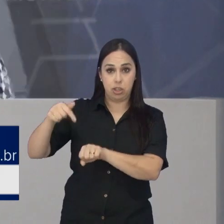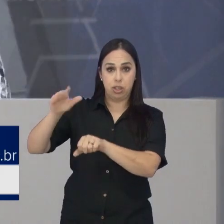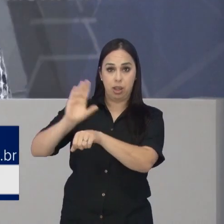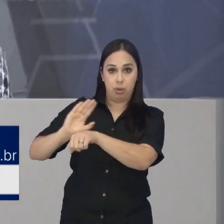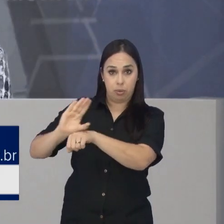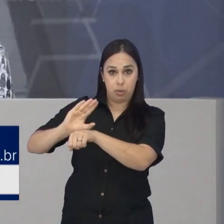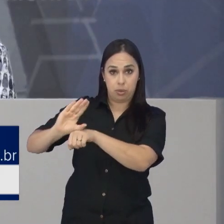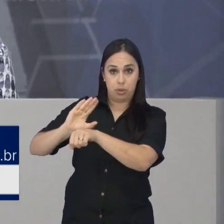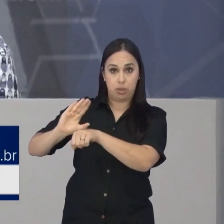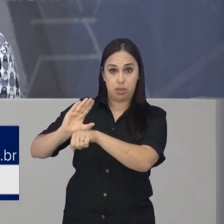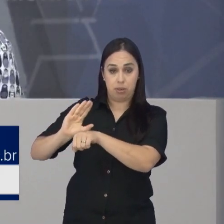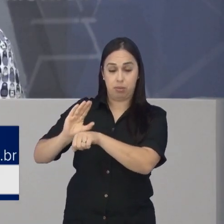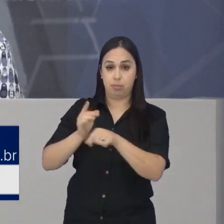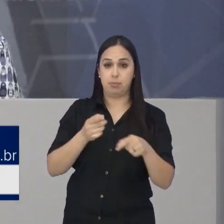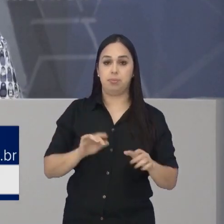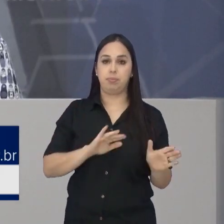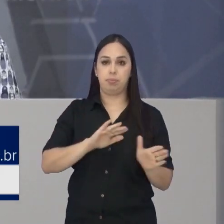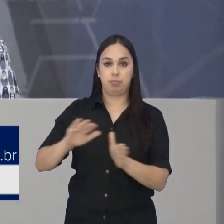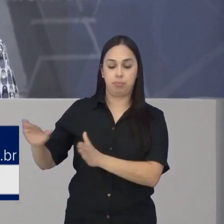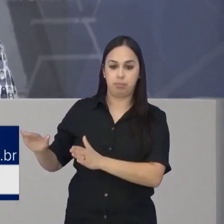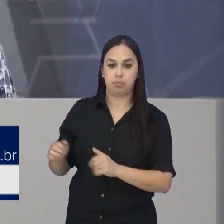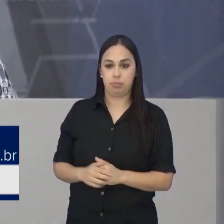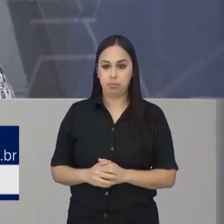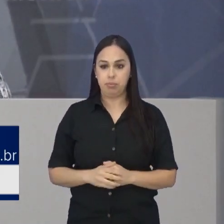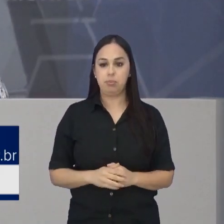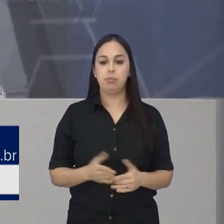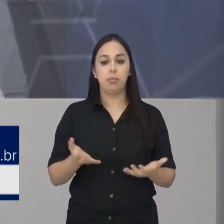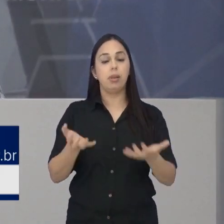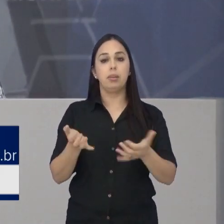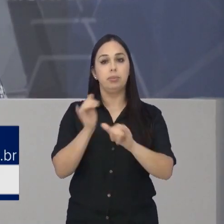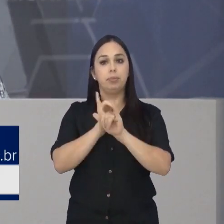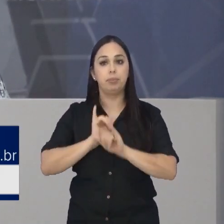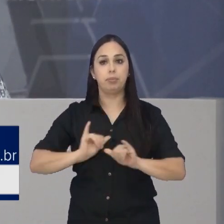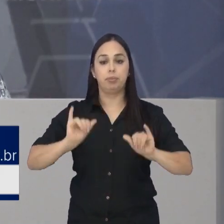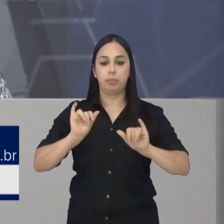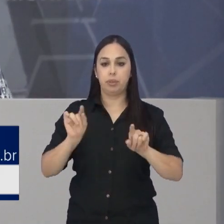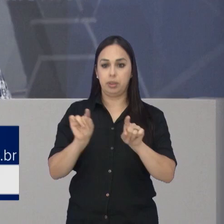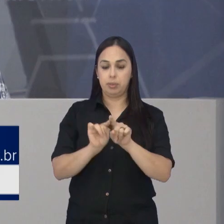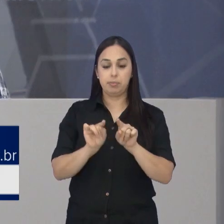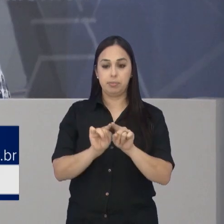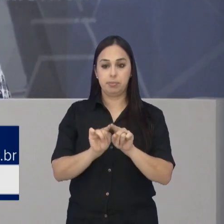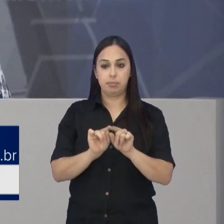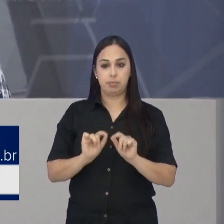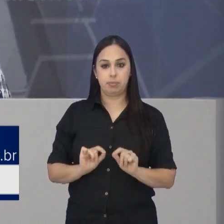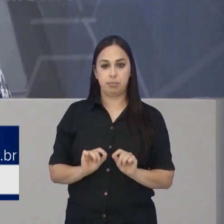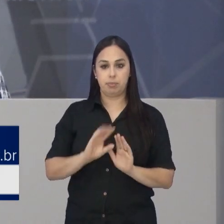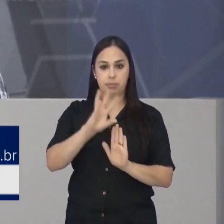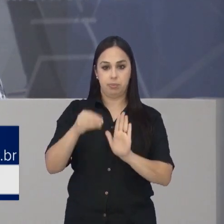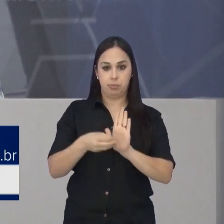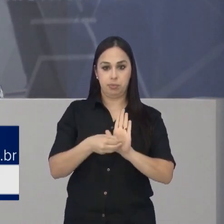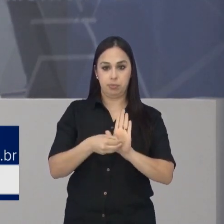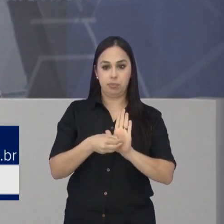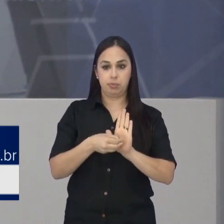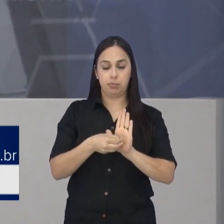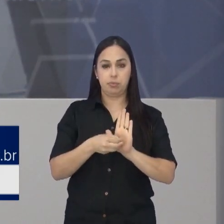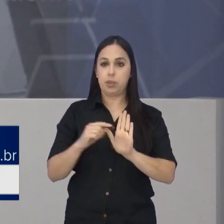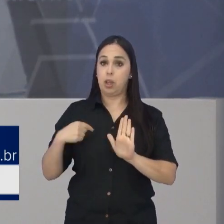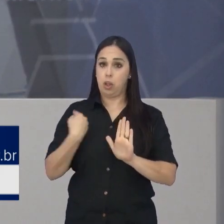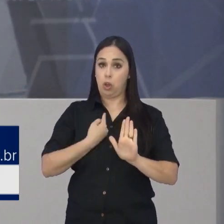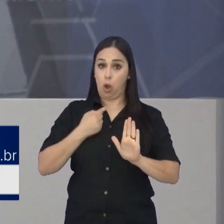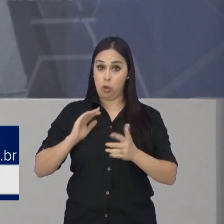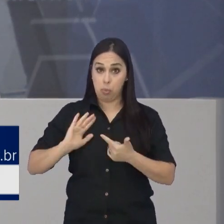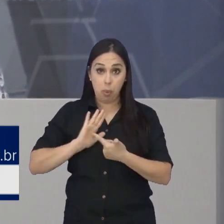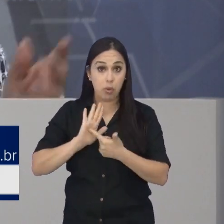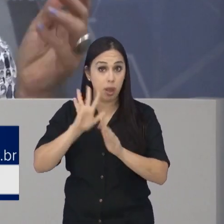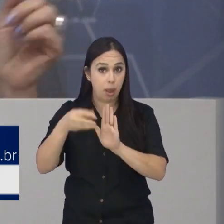tem esta observação. Queria aqui falar também da emenda que nós